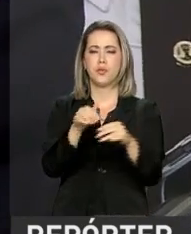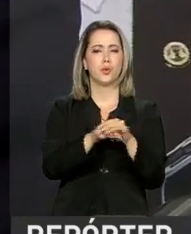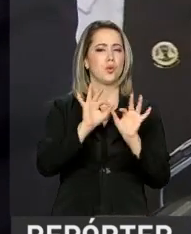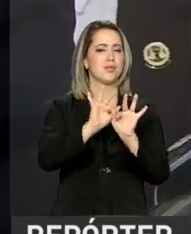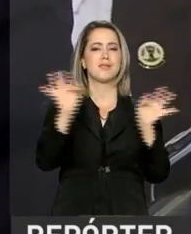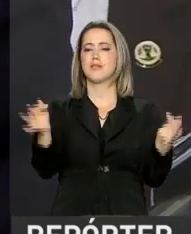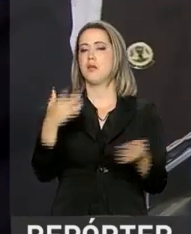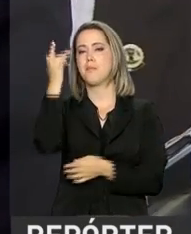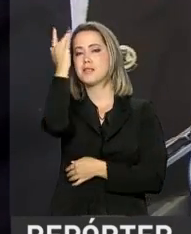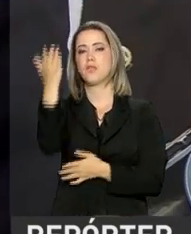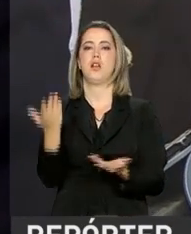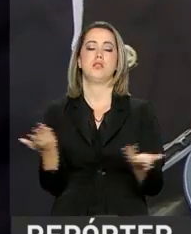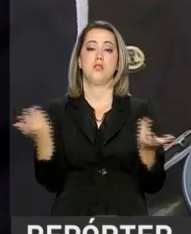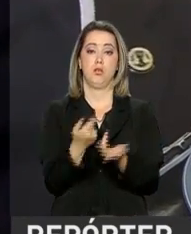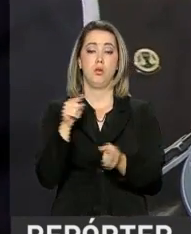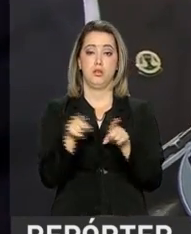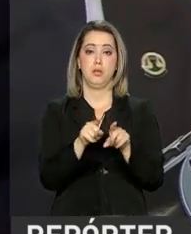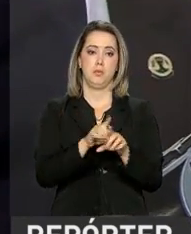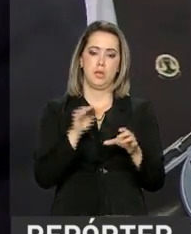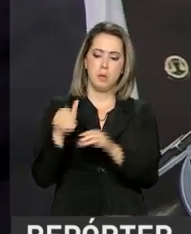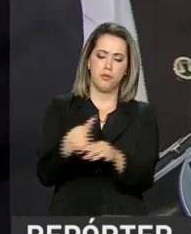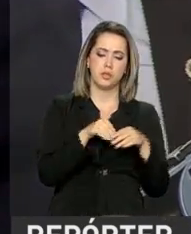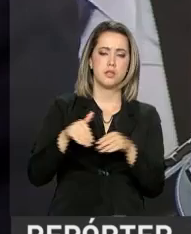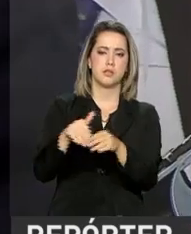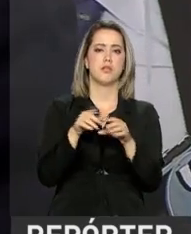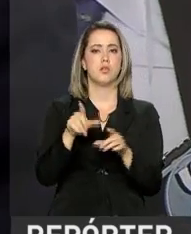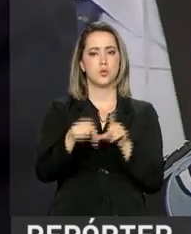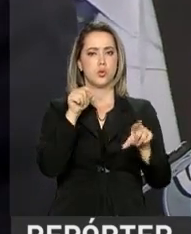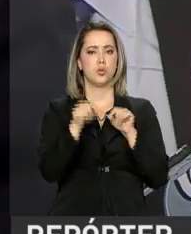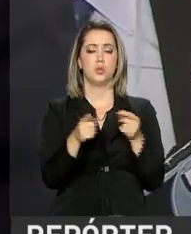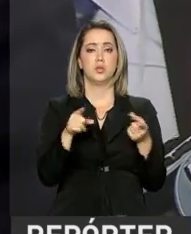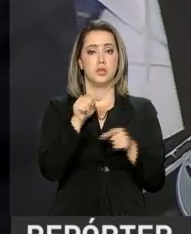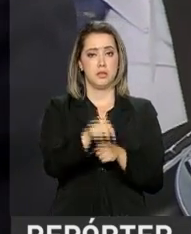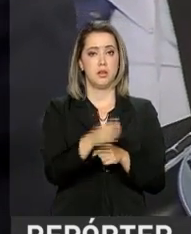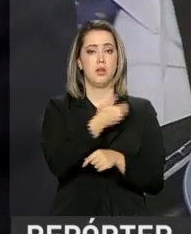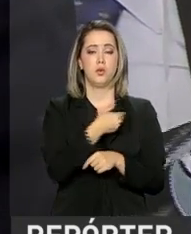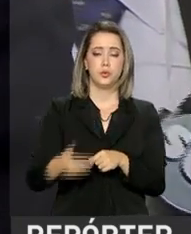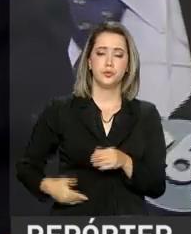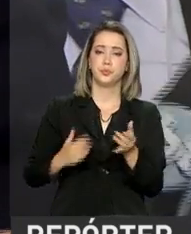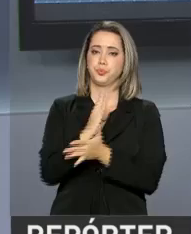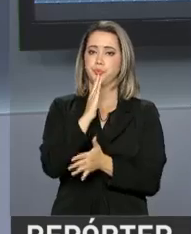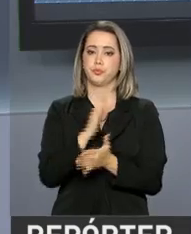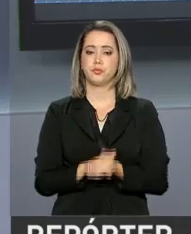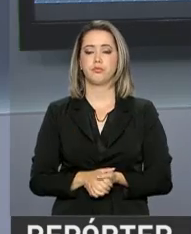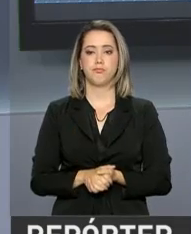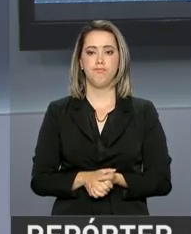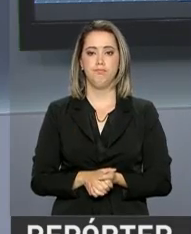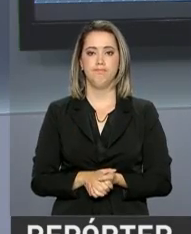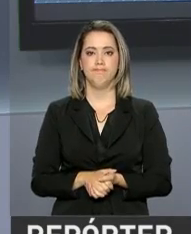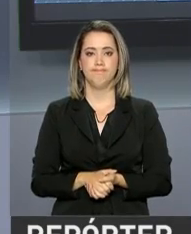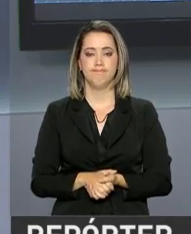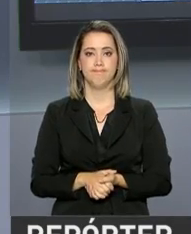ganhamos com muita facilidade. Então agora vai para o plenário é que vai decidir e lá o governo vai ganhar. E